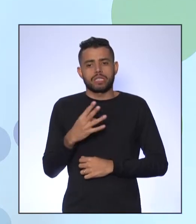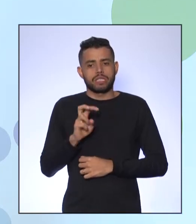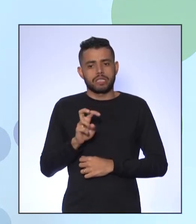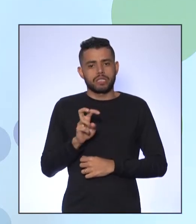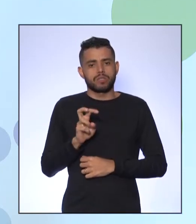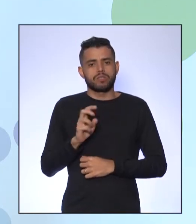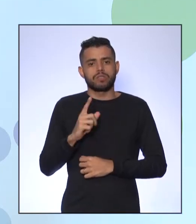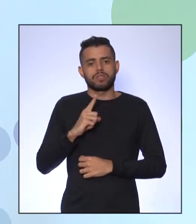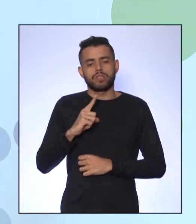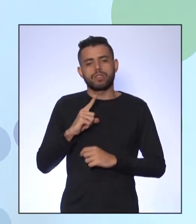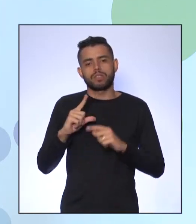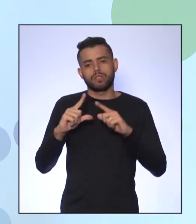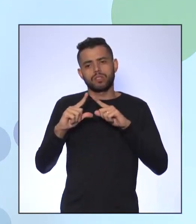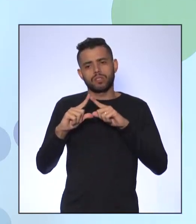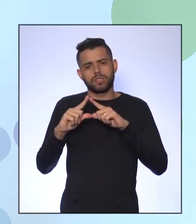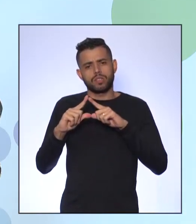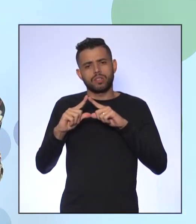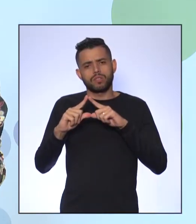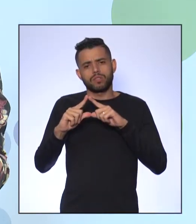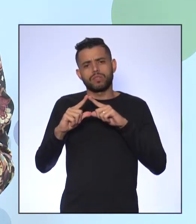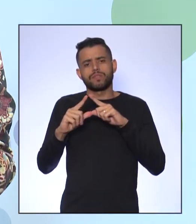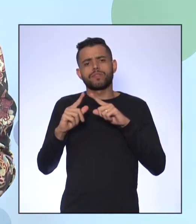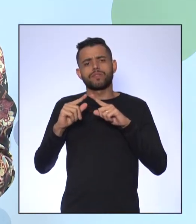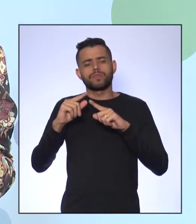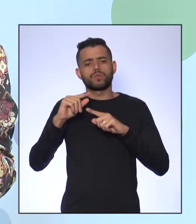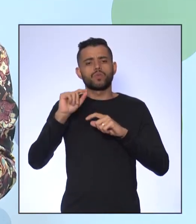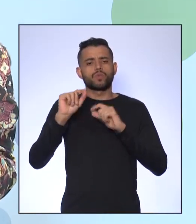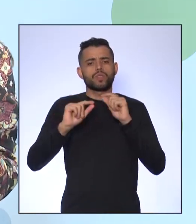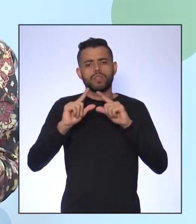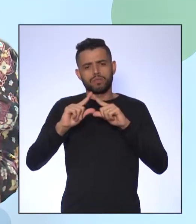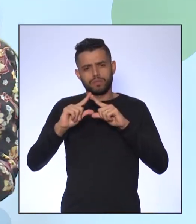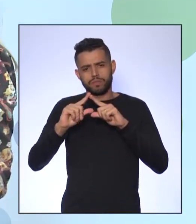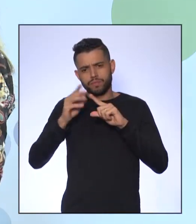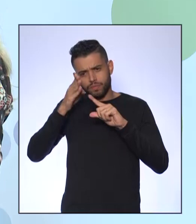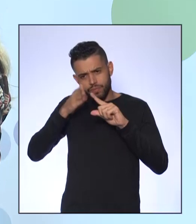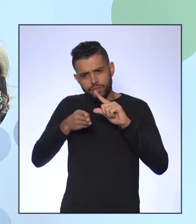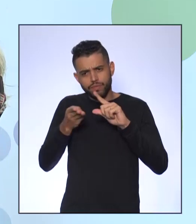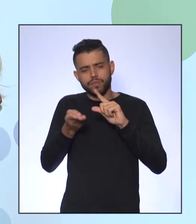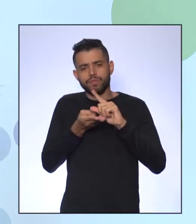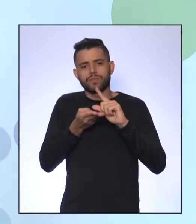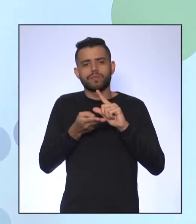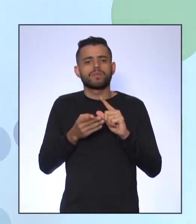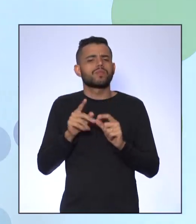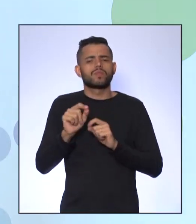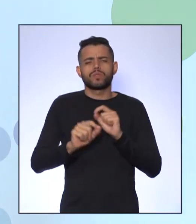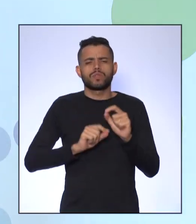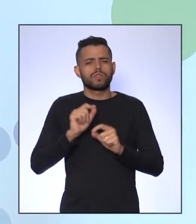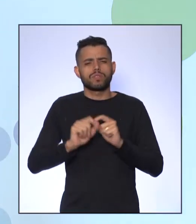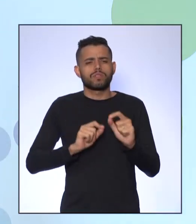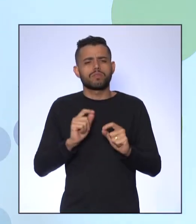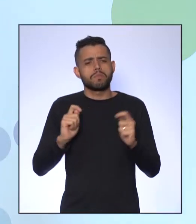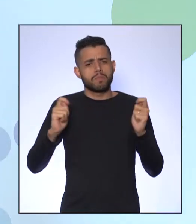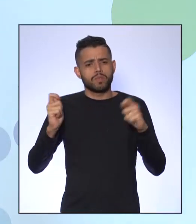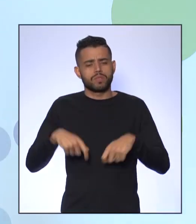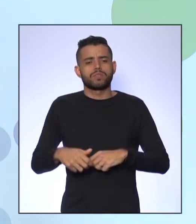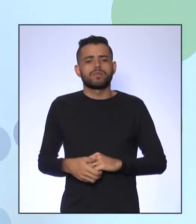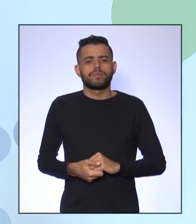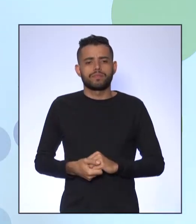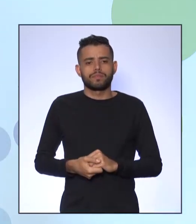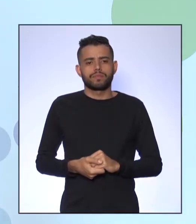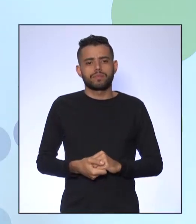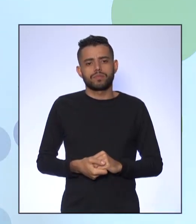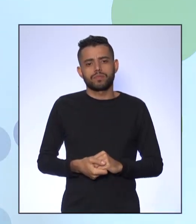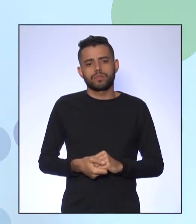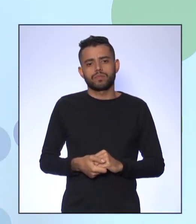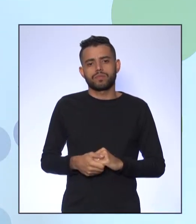tenho um triângulo retângulo formando aqui essa figura, o que eu posso estabelecer, então?